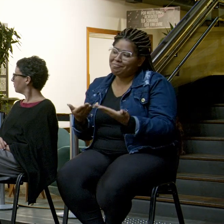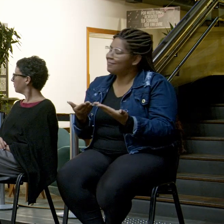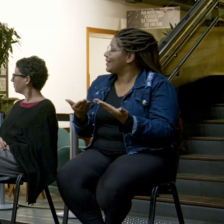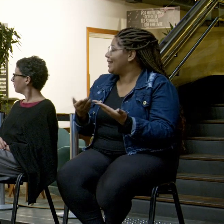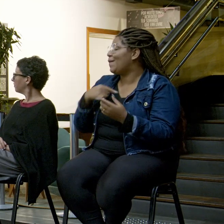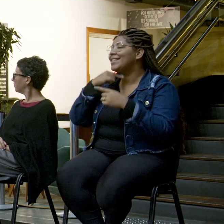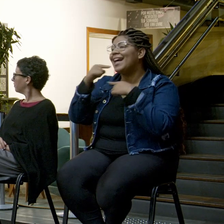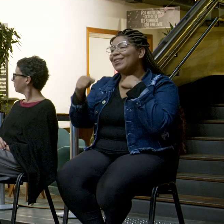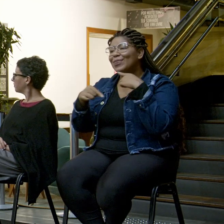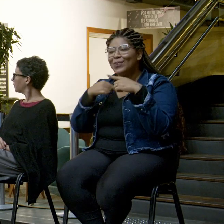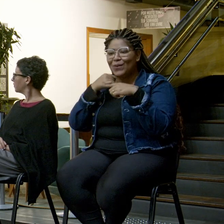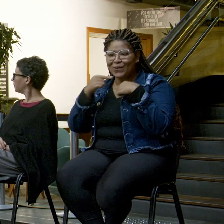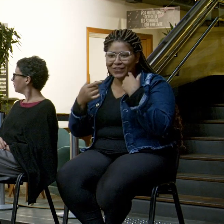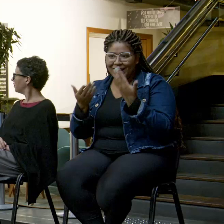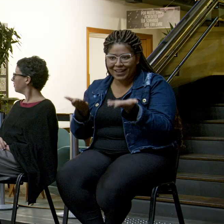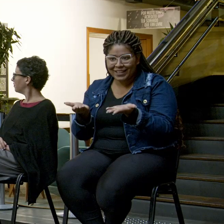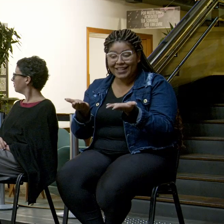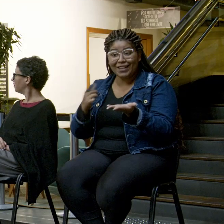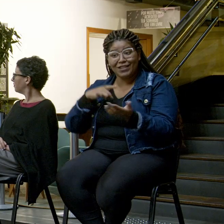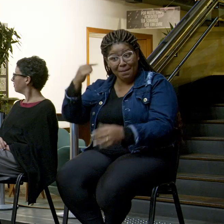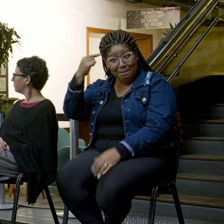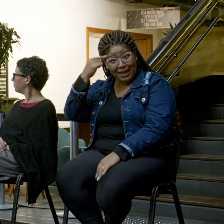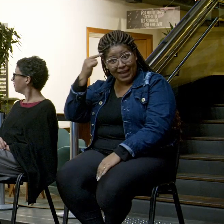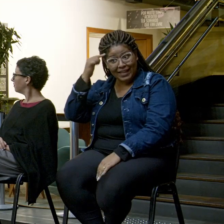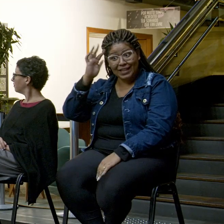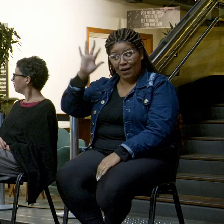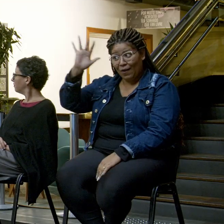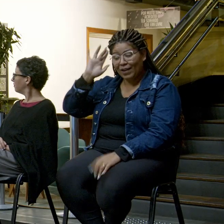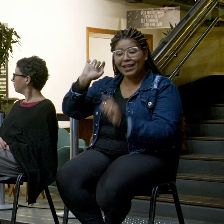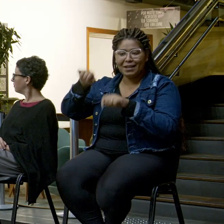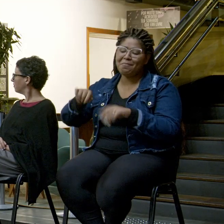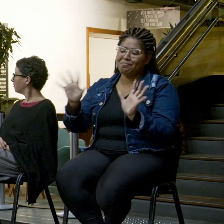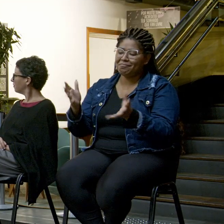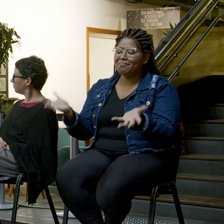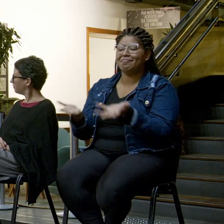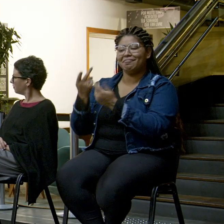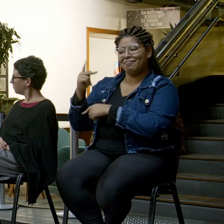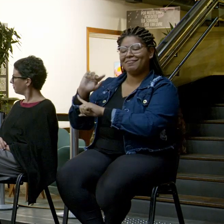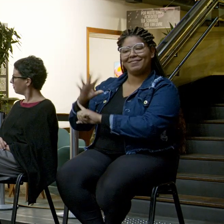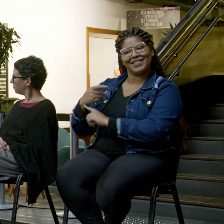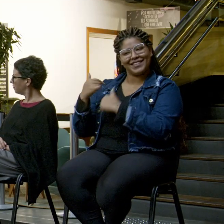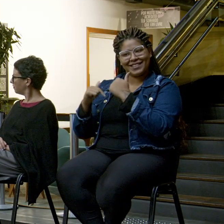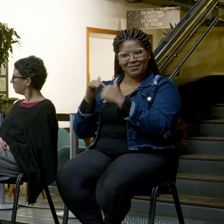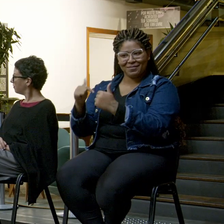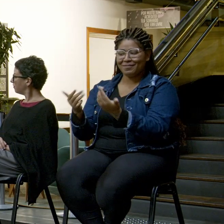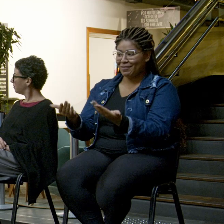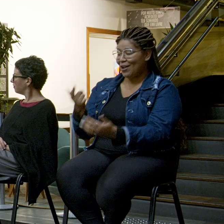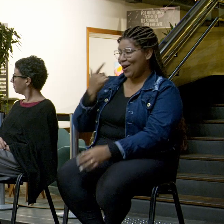essa dúvida que te faz pensar é o que interessa muito no trabalho dela.